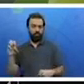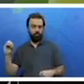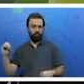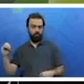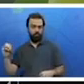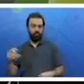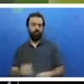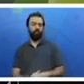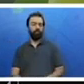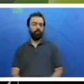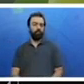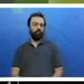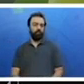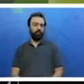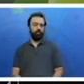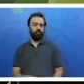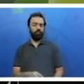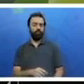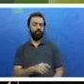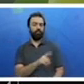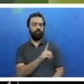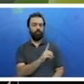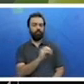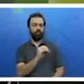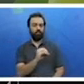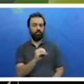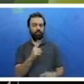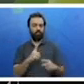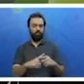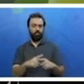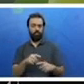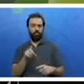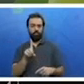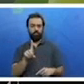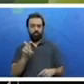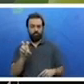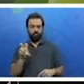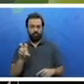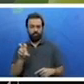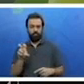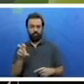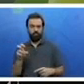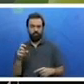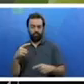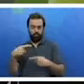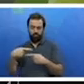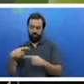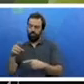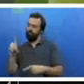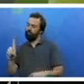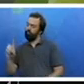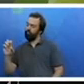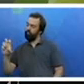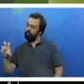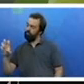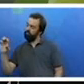150. 10 vezes 15, também